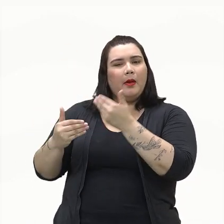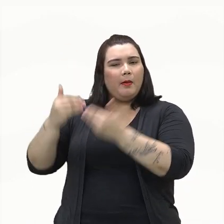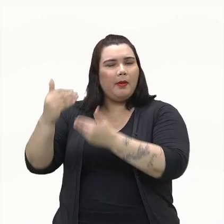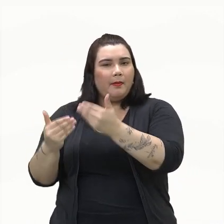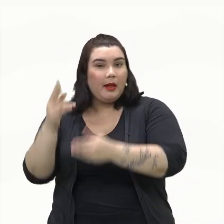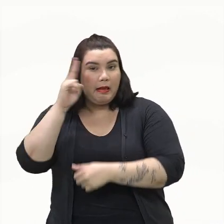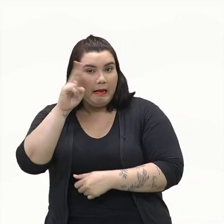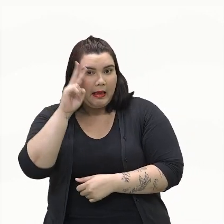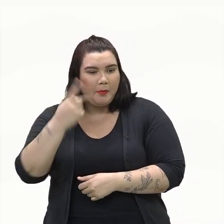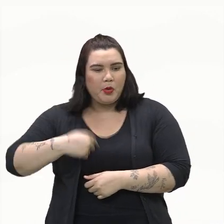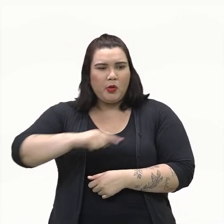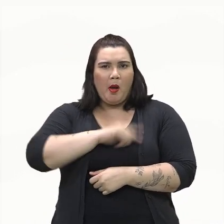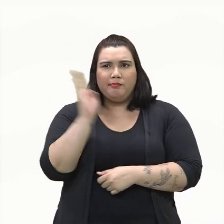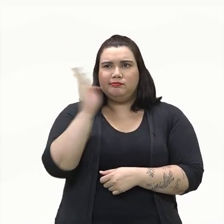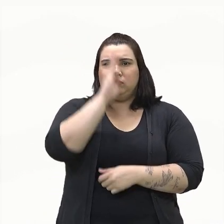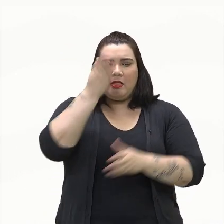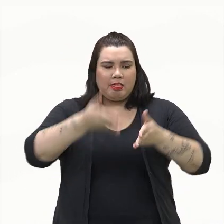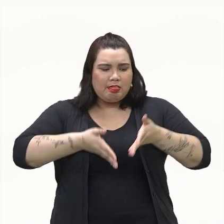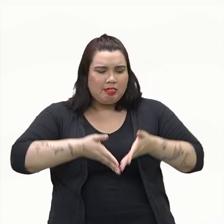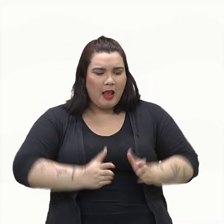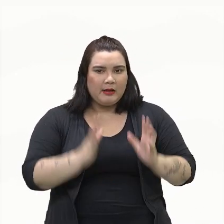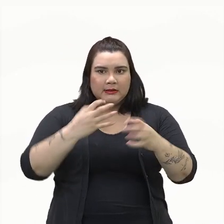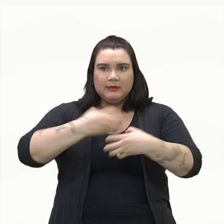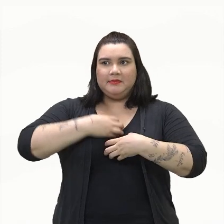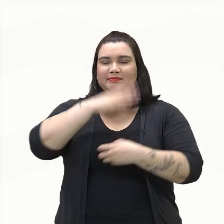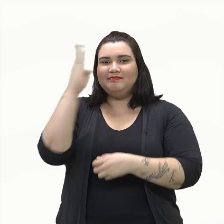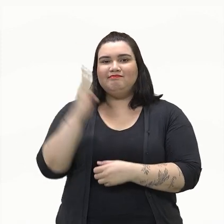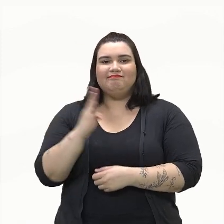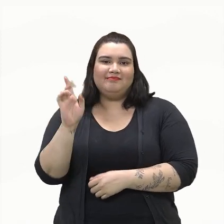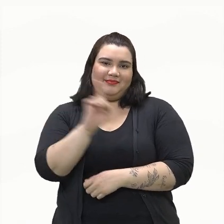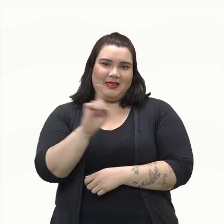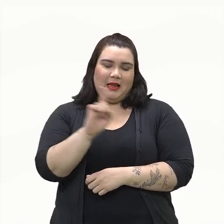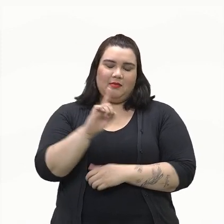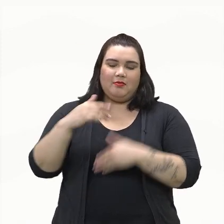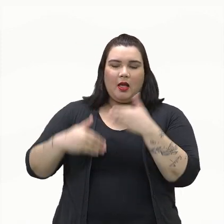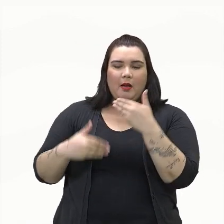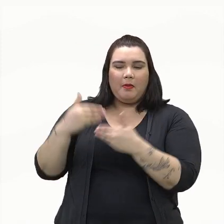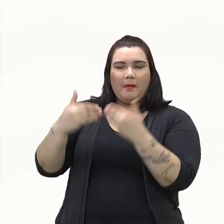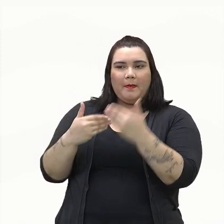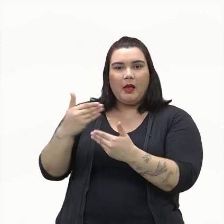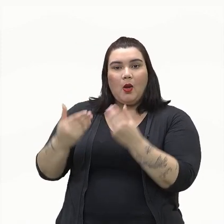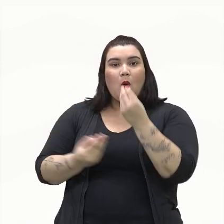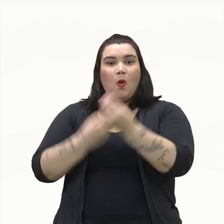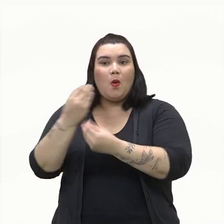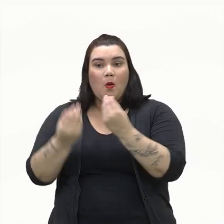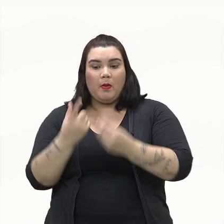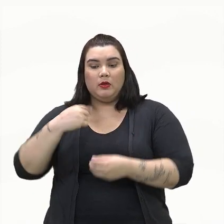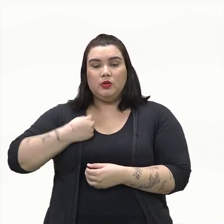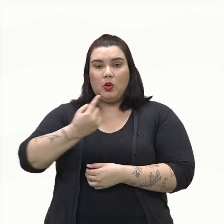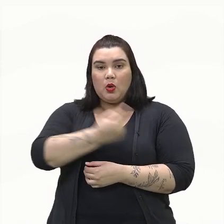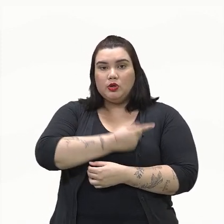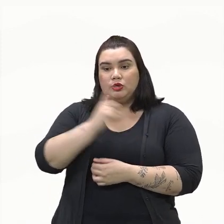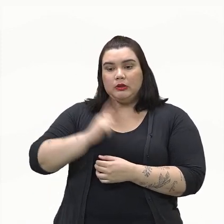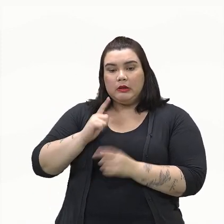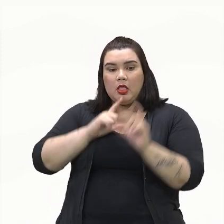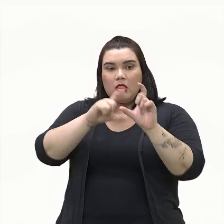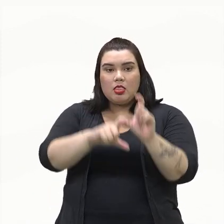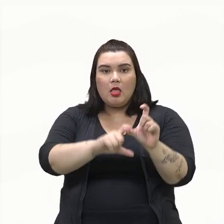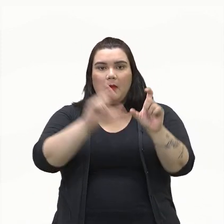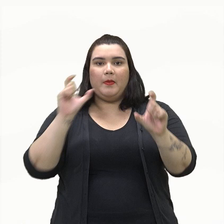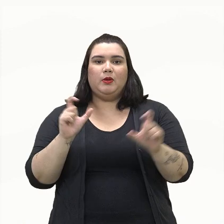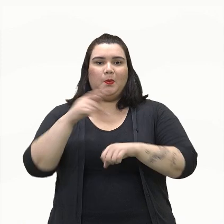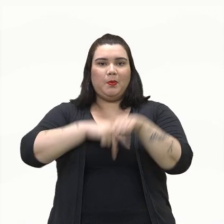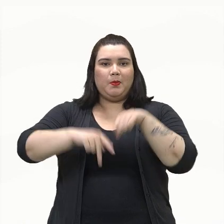gente não nasceu se sentindo brasileiro, tá certo? Isso foi construído em especial a partir do momento que nós nos tornamos independentes